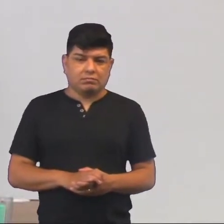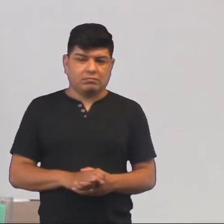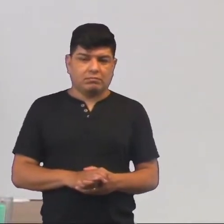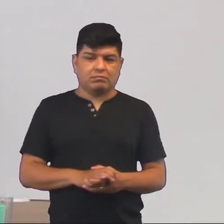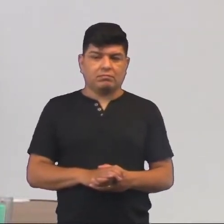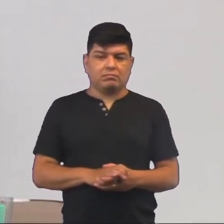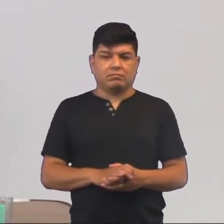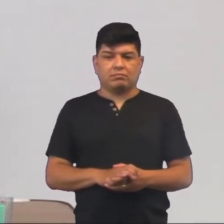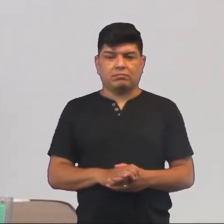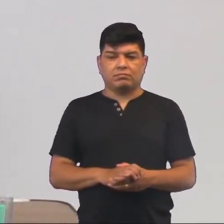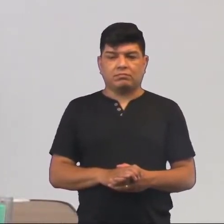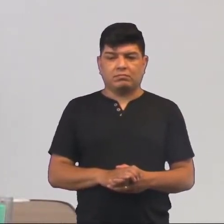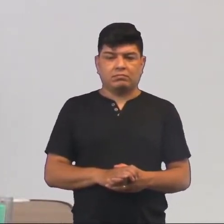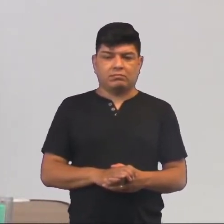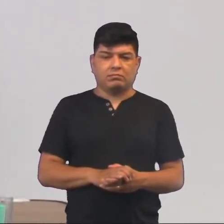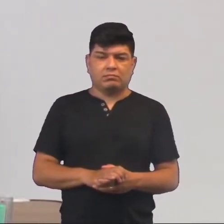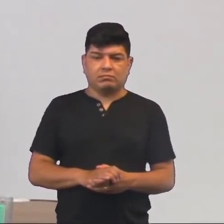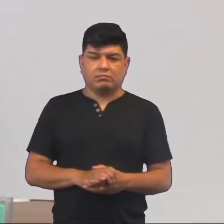só